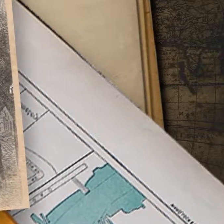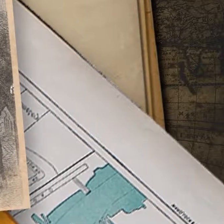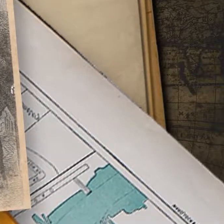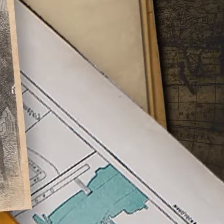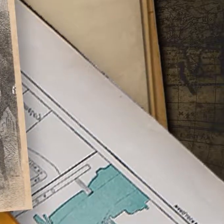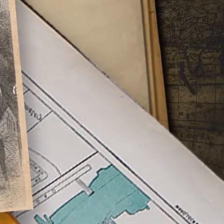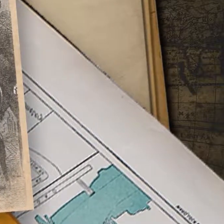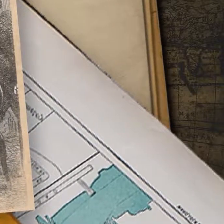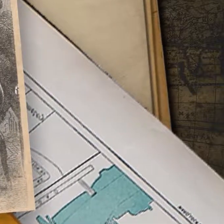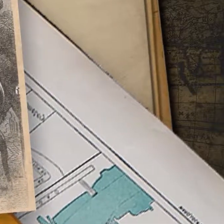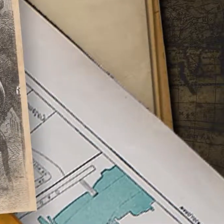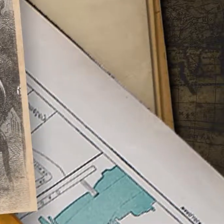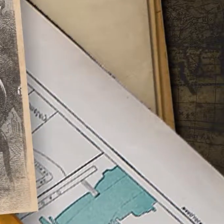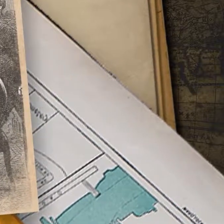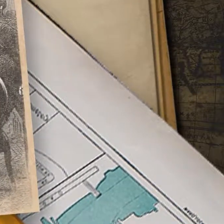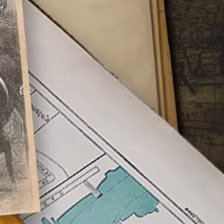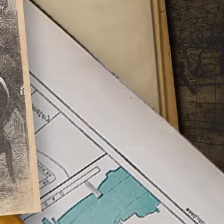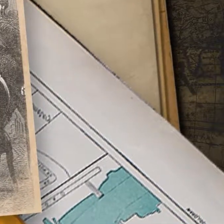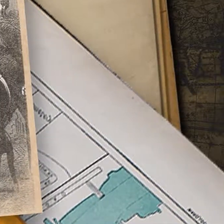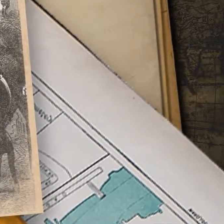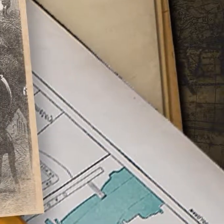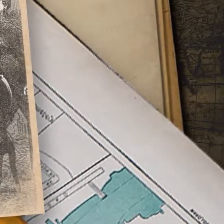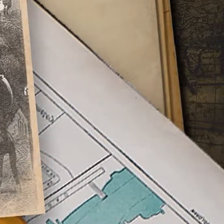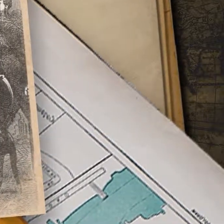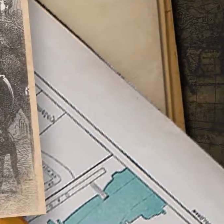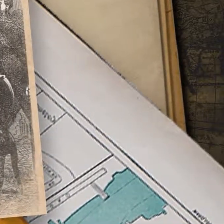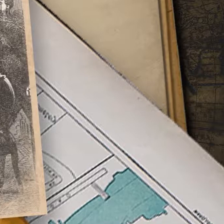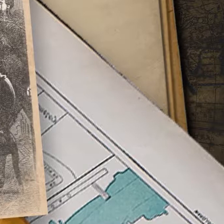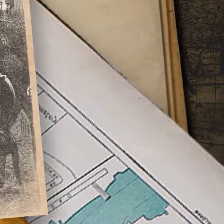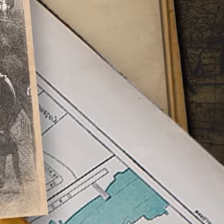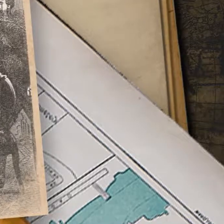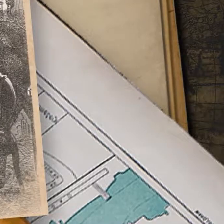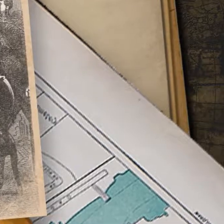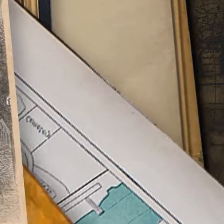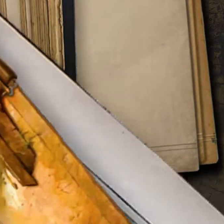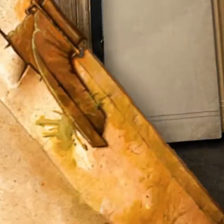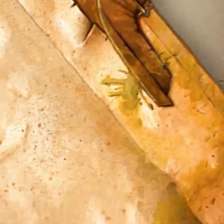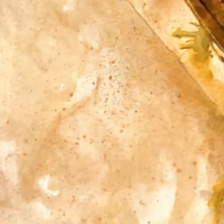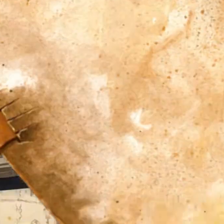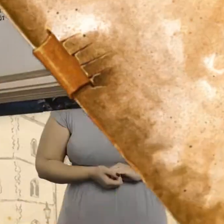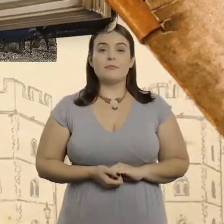segurando sua cartola e atrás deles vários membros do clube.